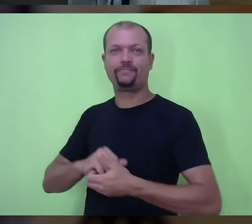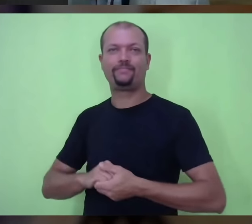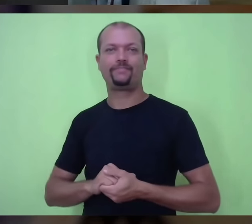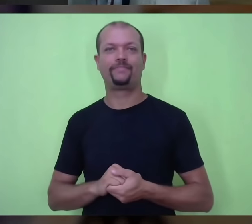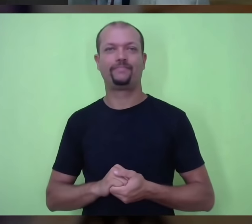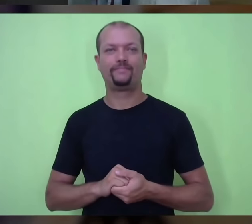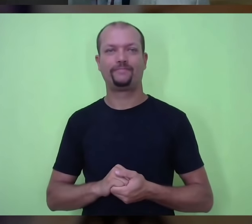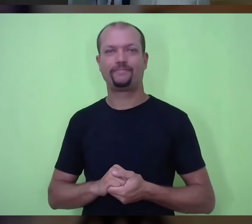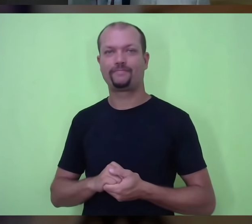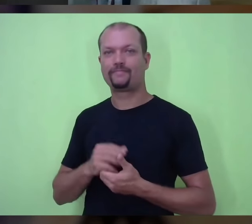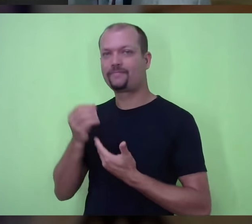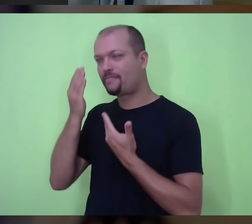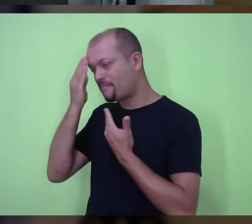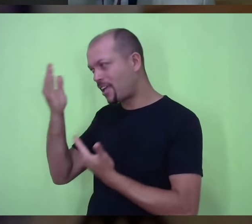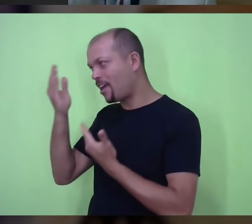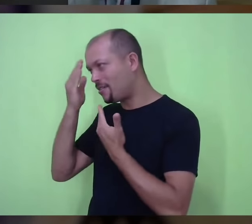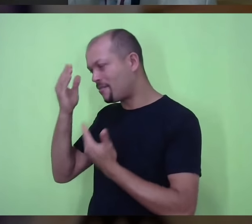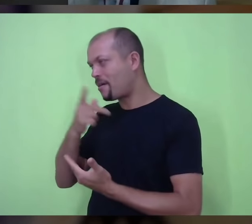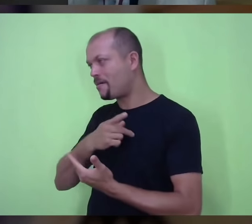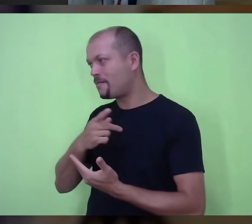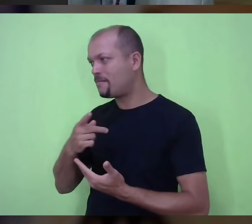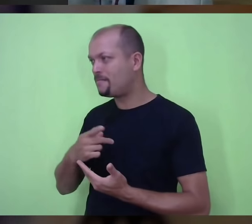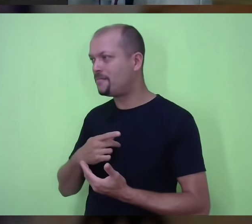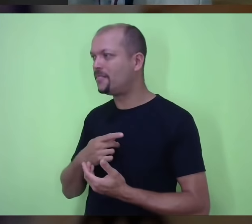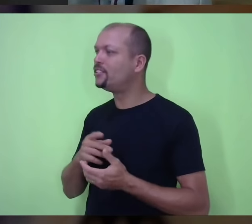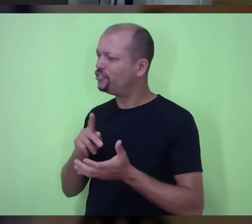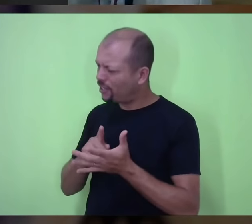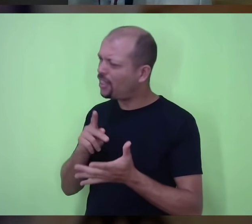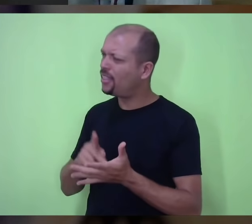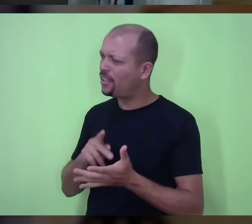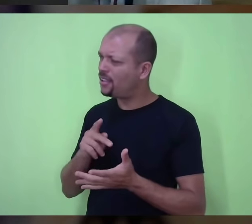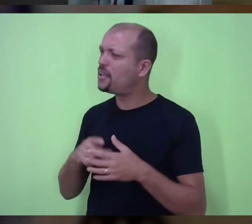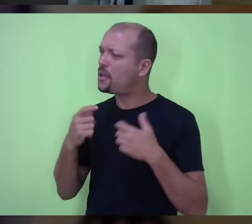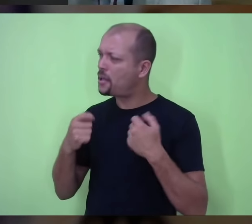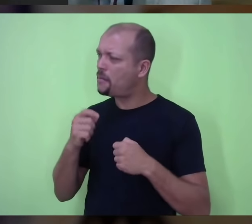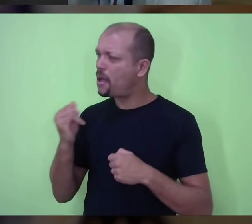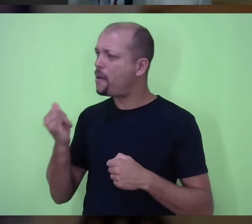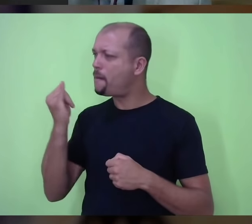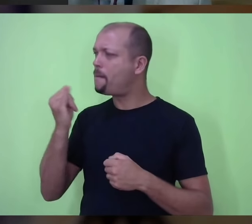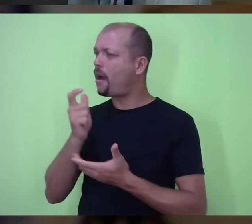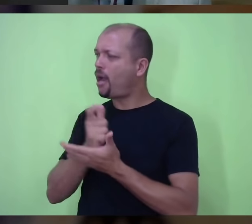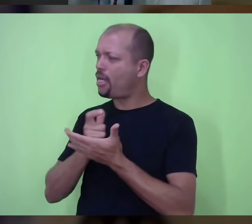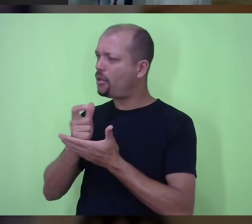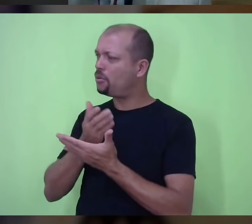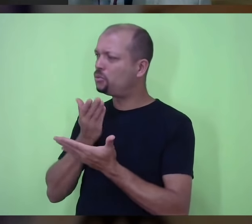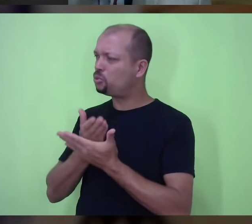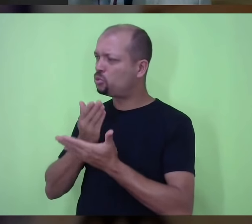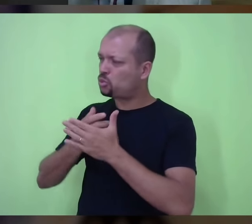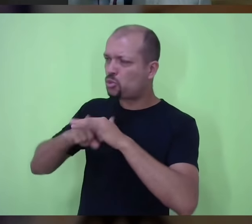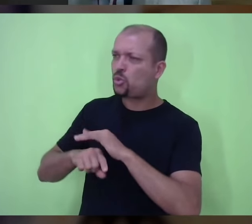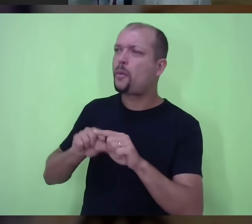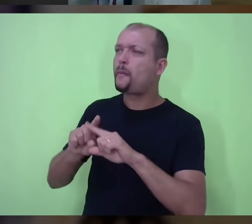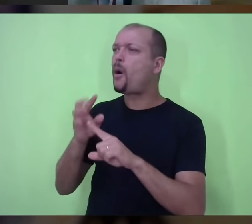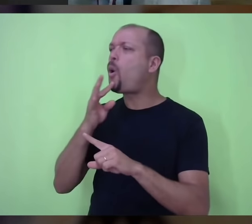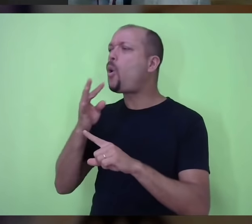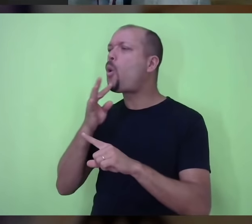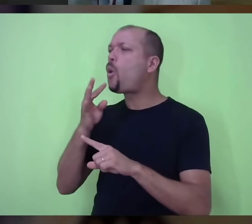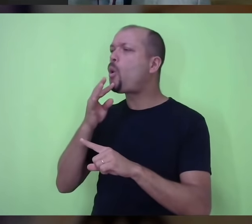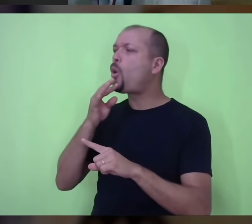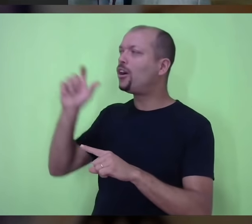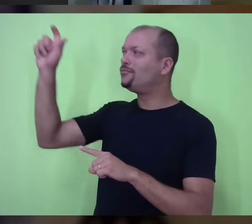Amém. Amém, pastor Bruno. Muito obrigado. A gente realmente precisa É importante a teologia, o estudo, mas conhecer